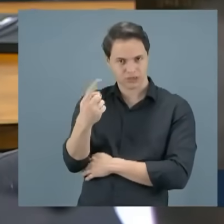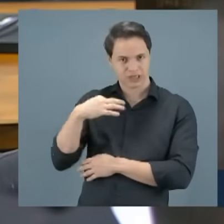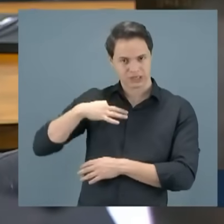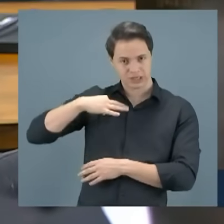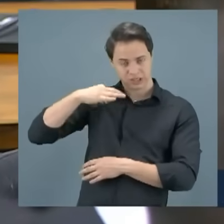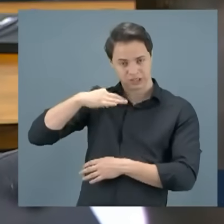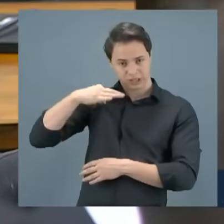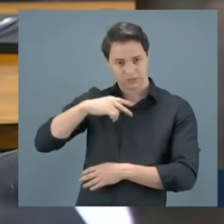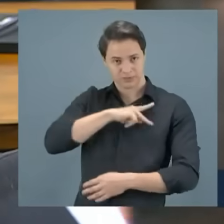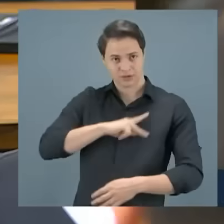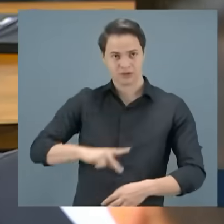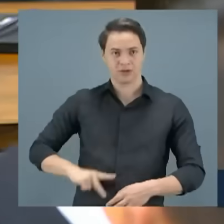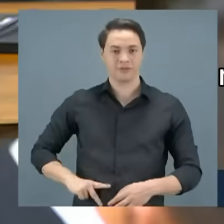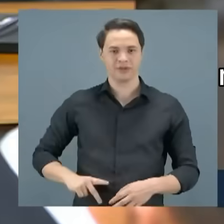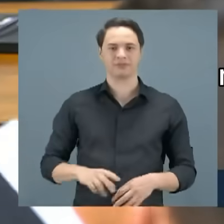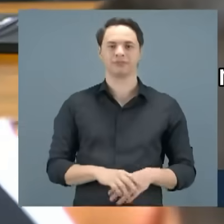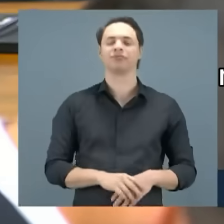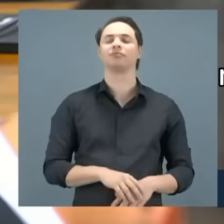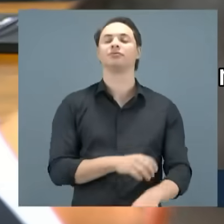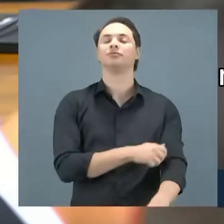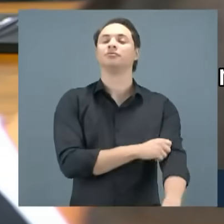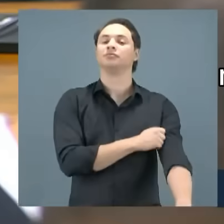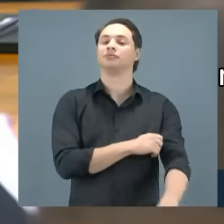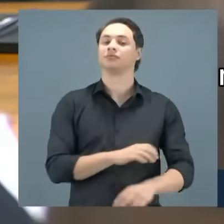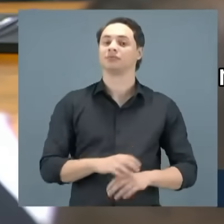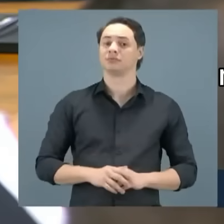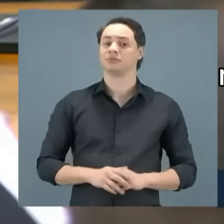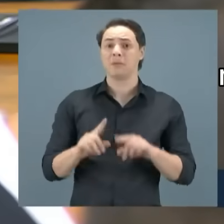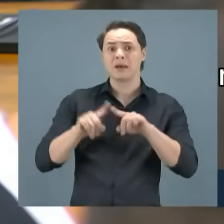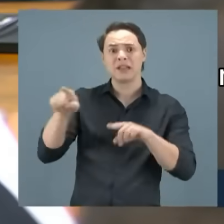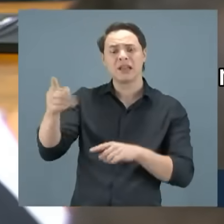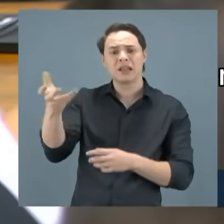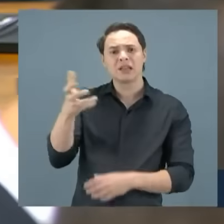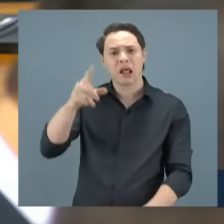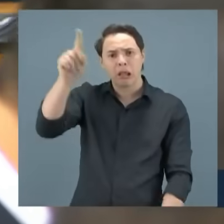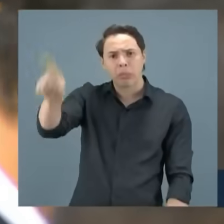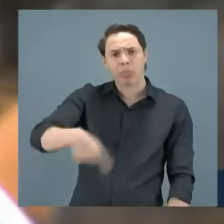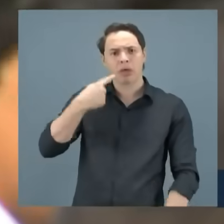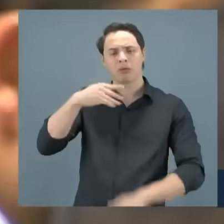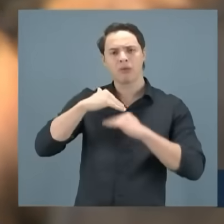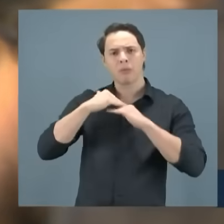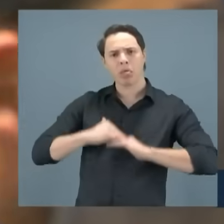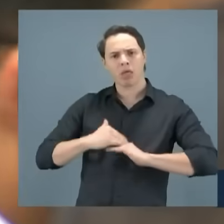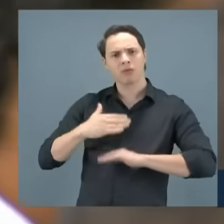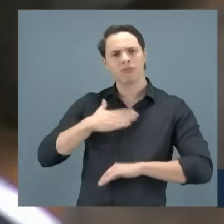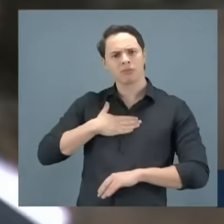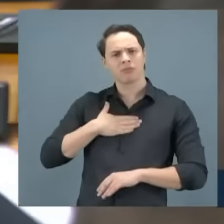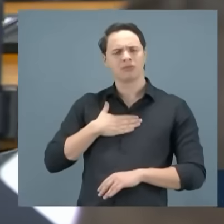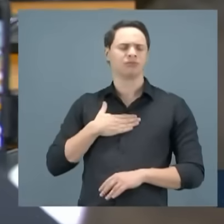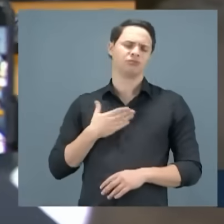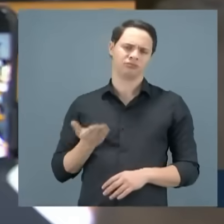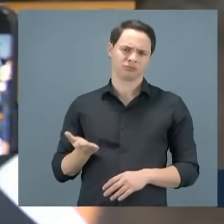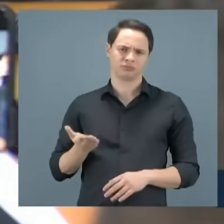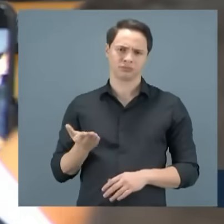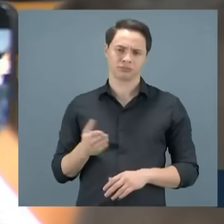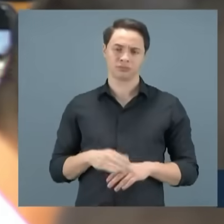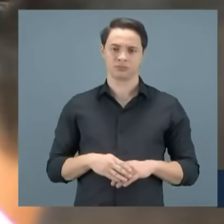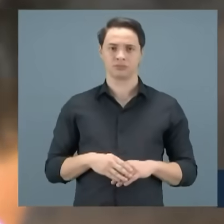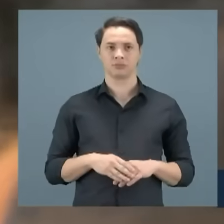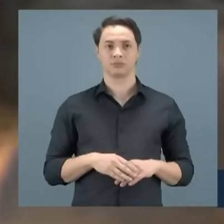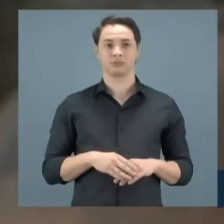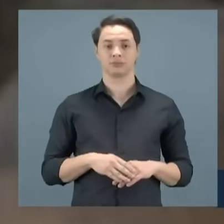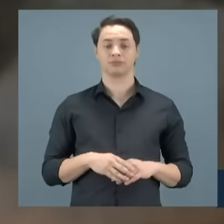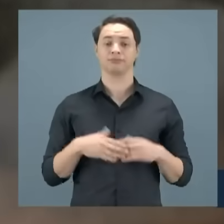eu também era candidato. Mas ele resolveu atacar a minha pessoa, né? Eu costumo dizer que